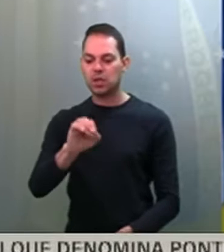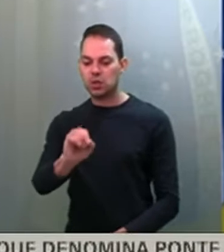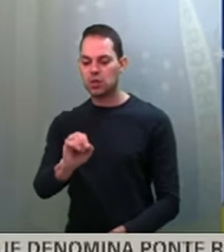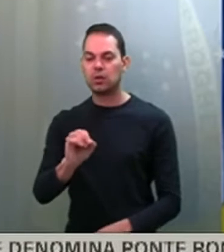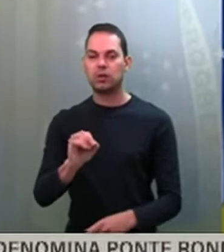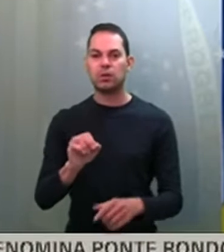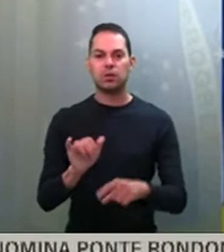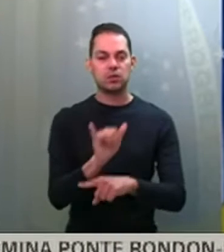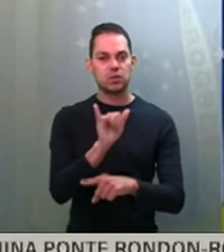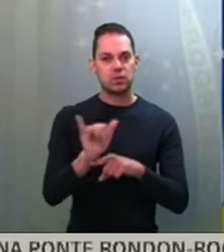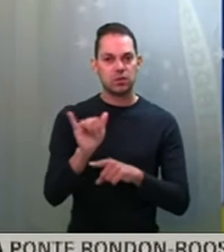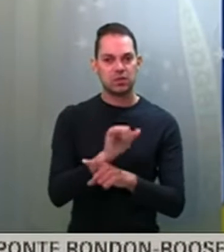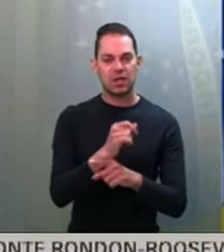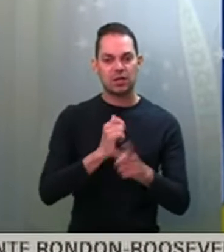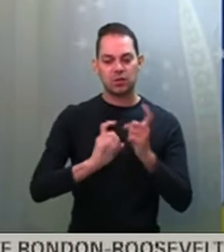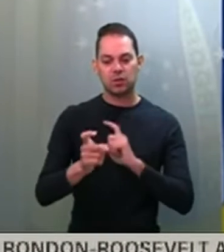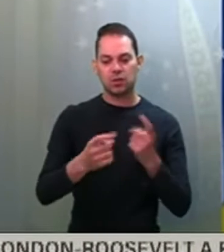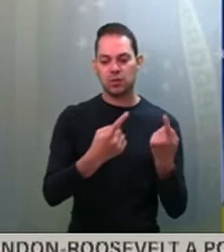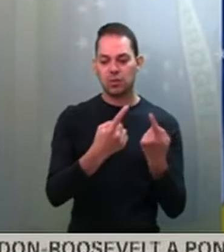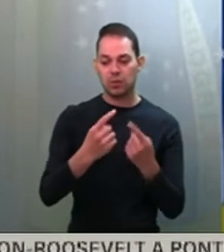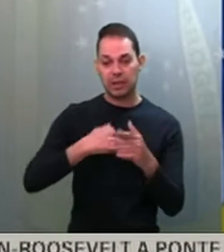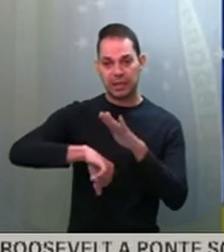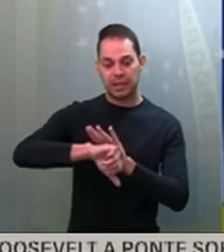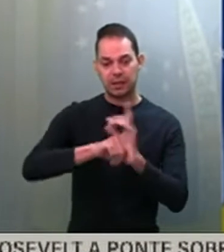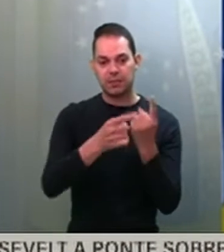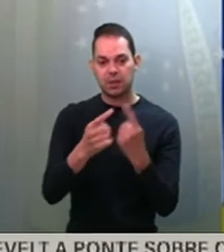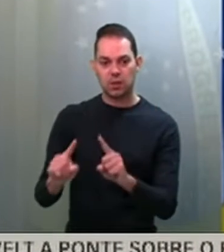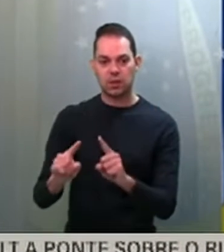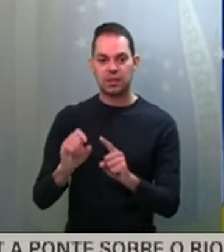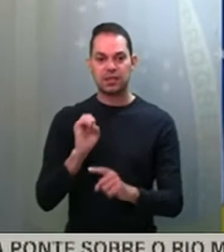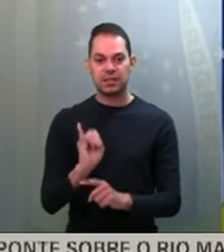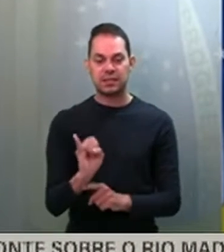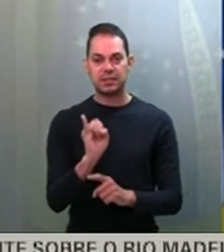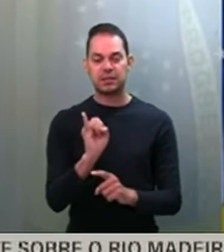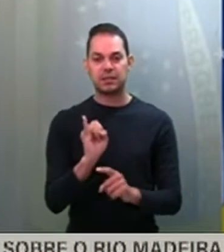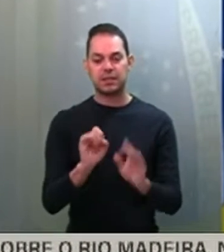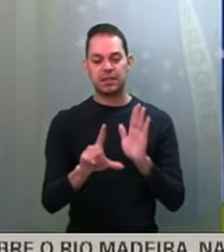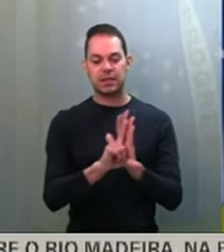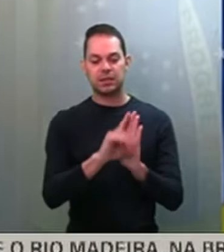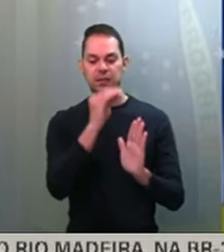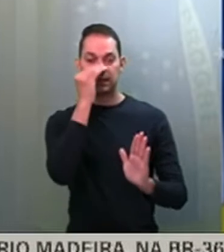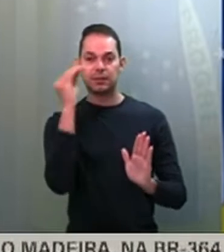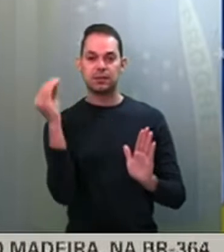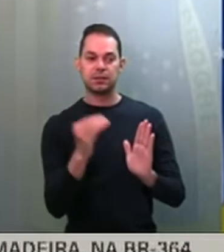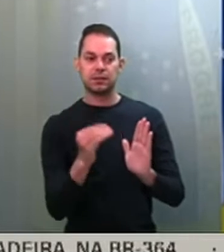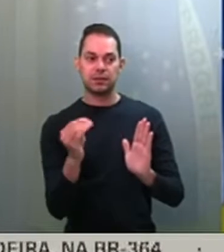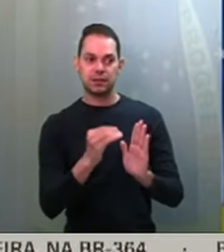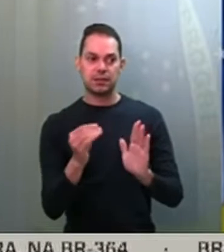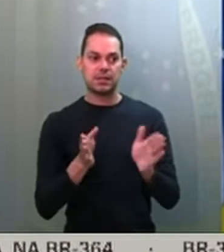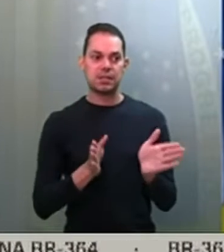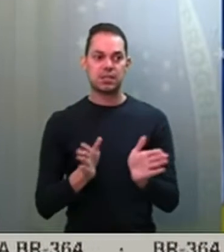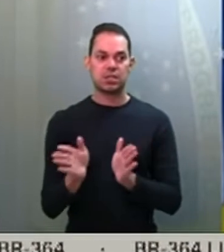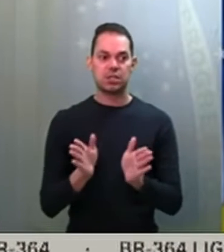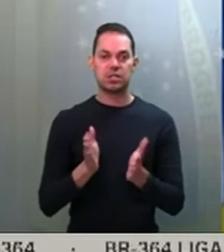dos atos de improbidade decorrentes de descumprimento da legislação de